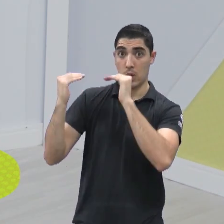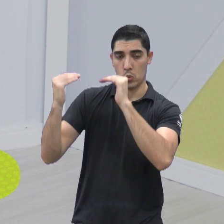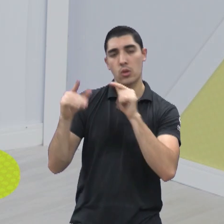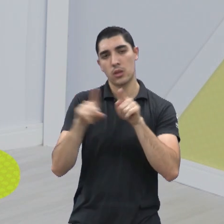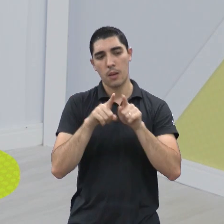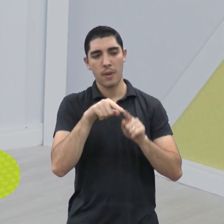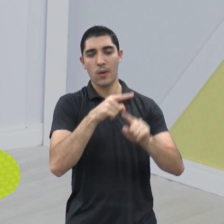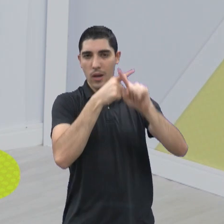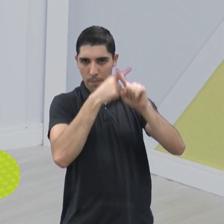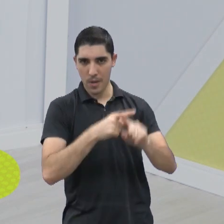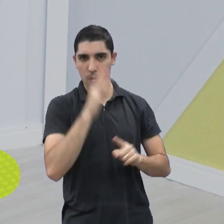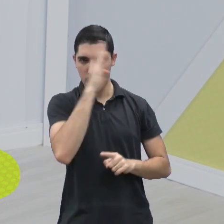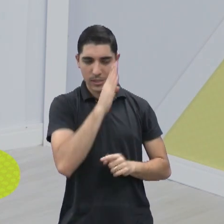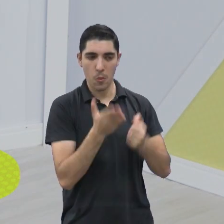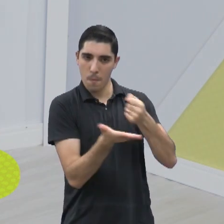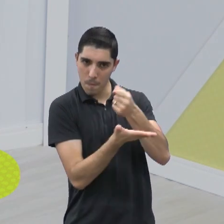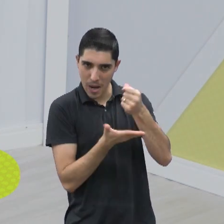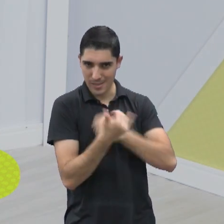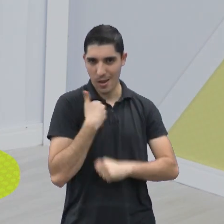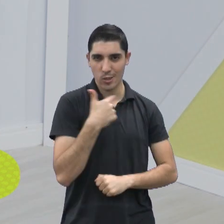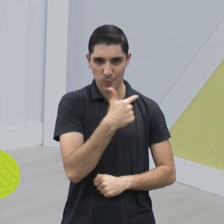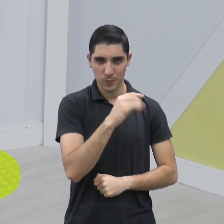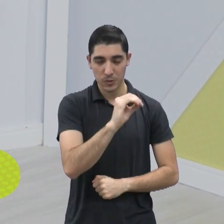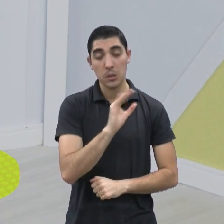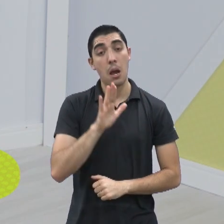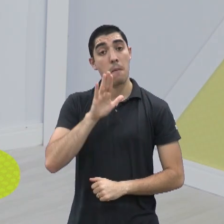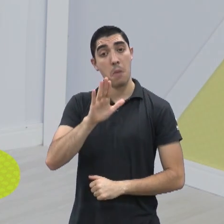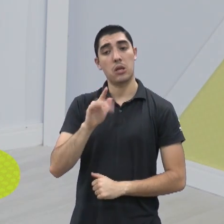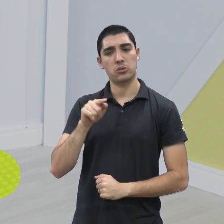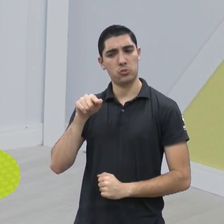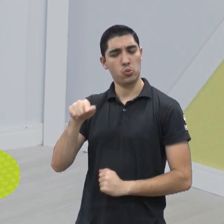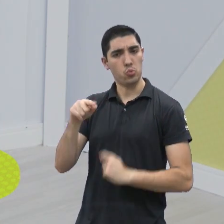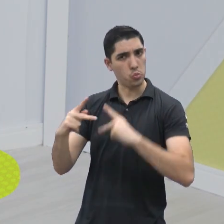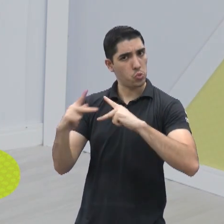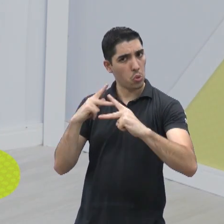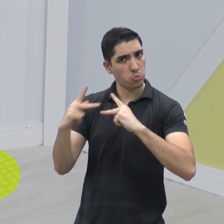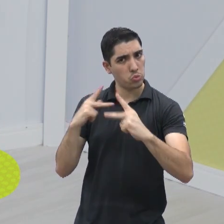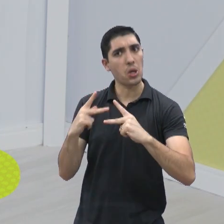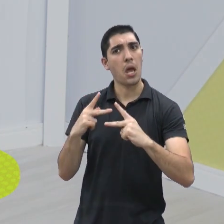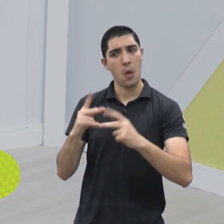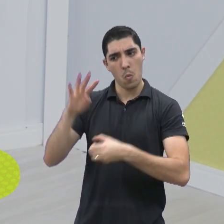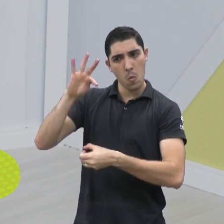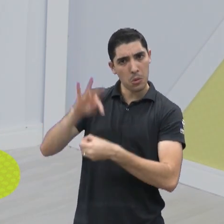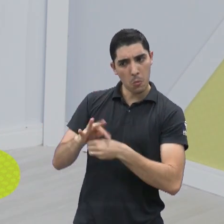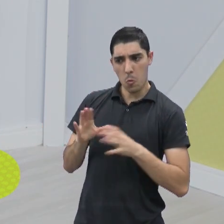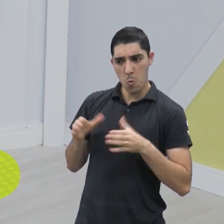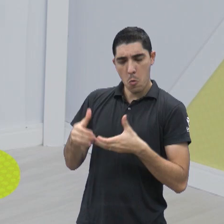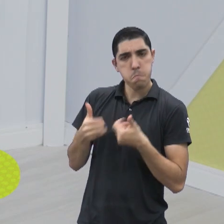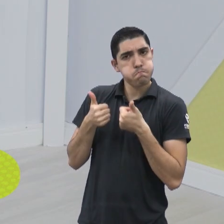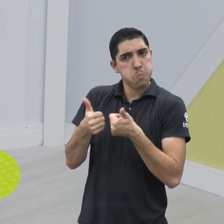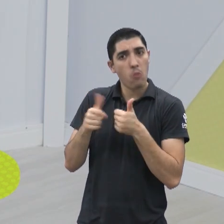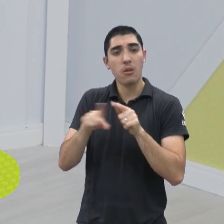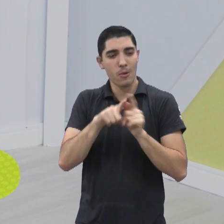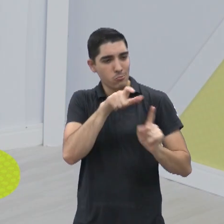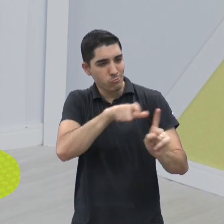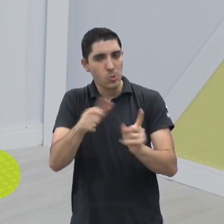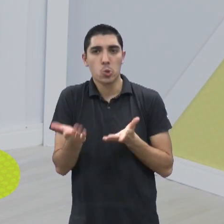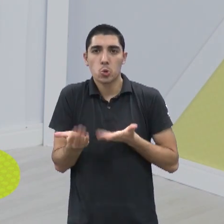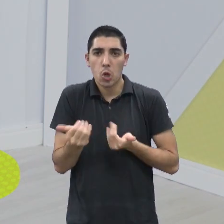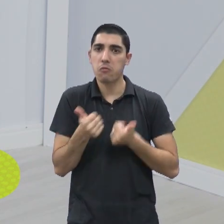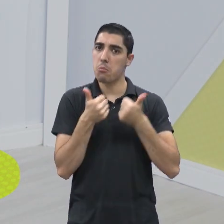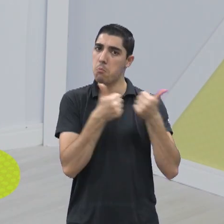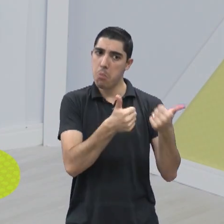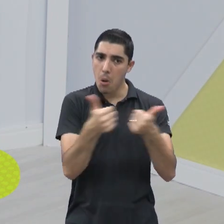importa também a gente ressaltar é o trabalho aí da comissão técnica dessa equipe sub-20 e dos garotos também, que estão mandando muito bem, 5ª